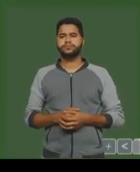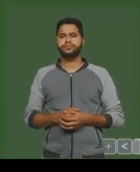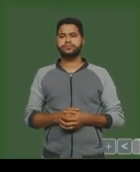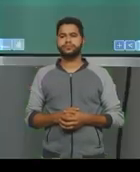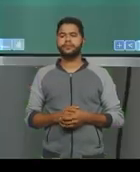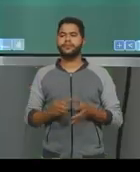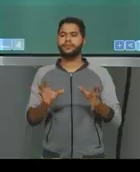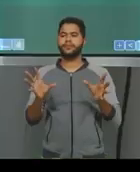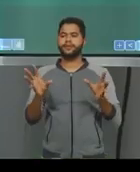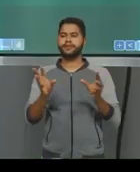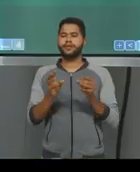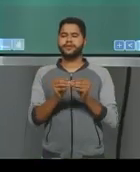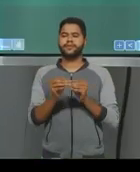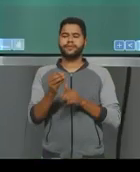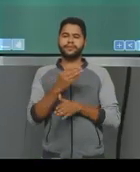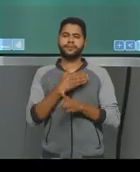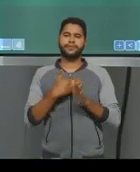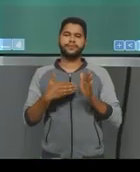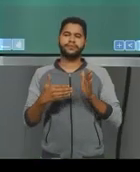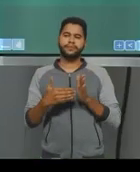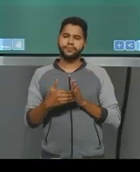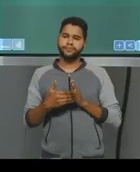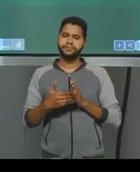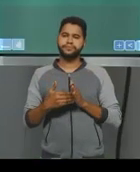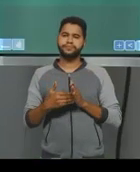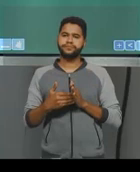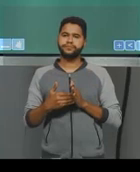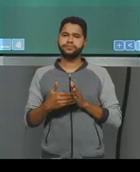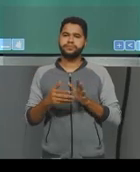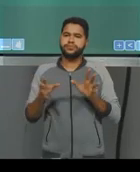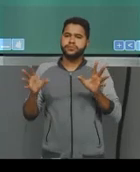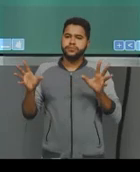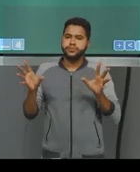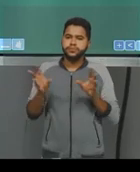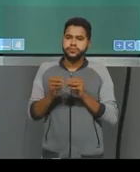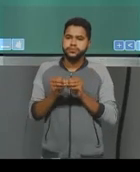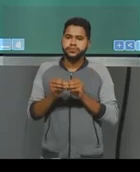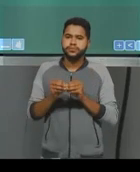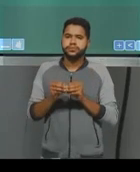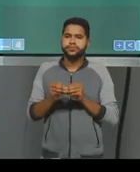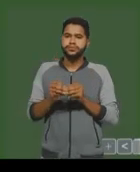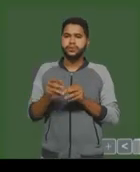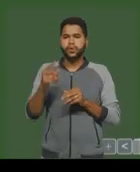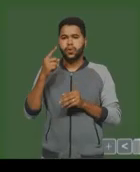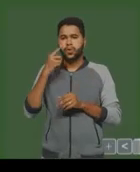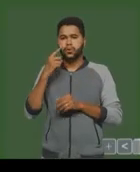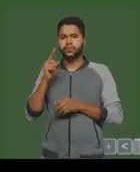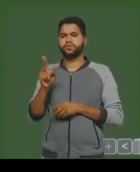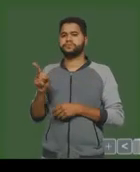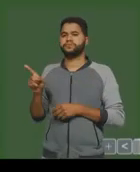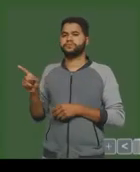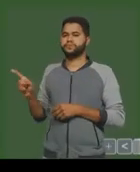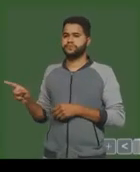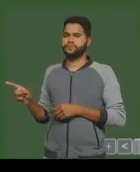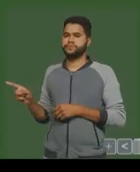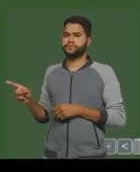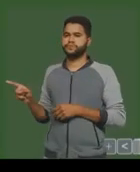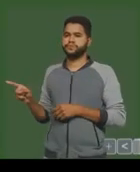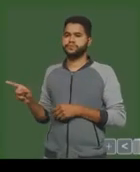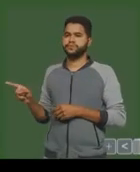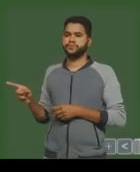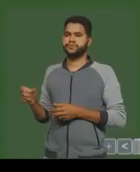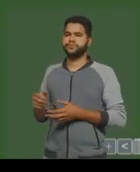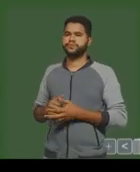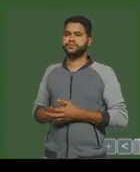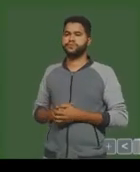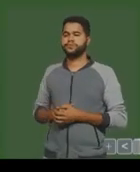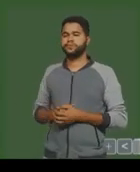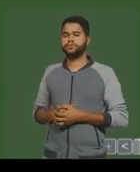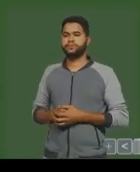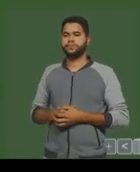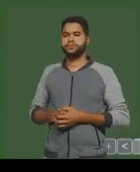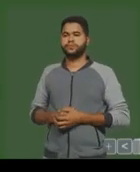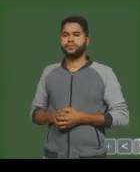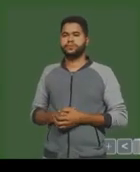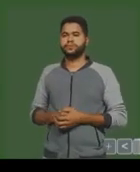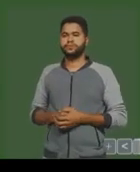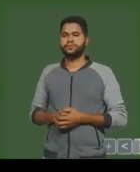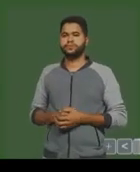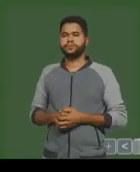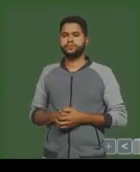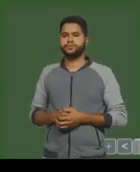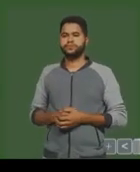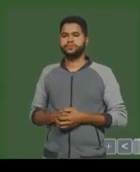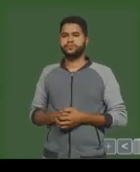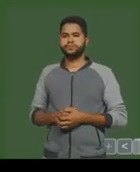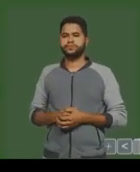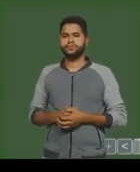Simplifica todo mundo, né, por B, vai acabar chegando a uma equação assim, ó, φ mais 1 sobre